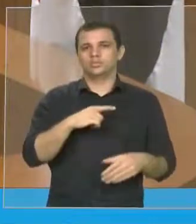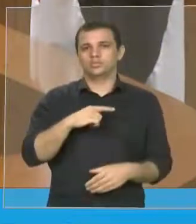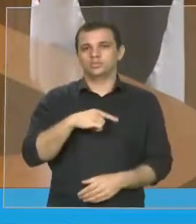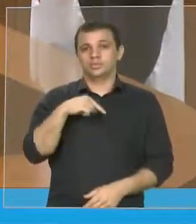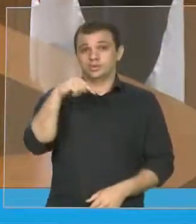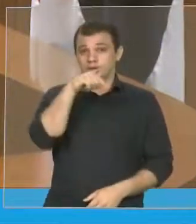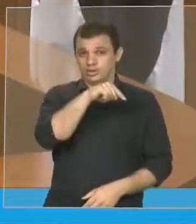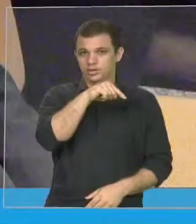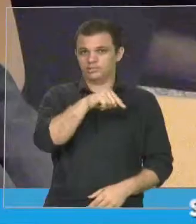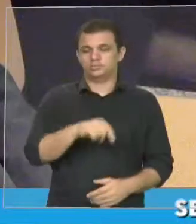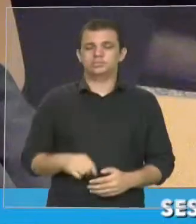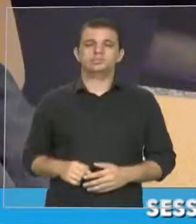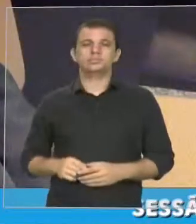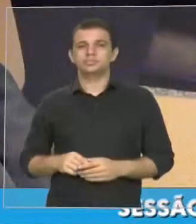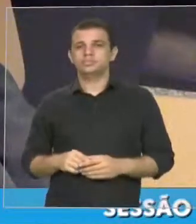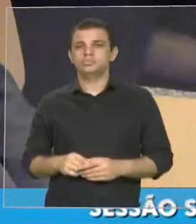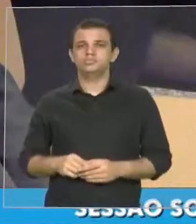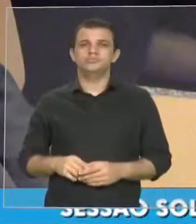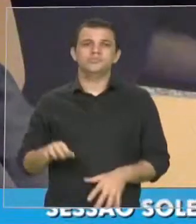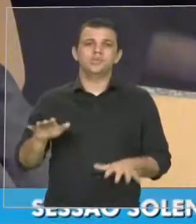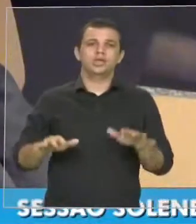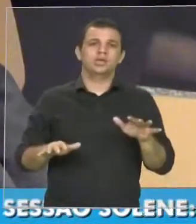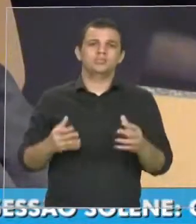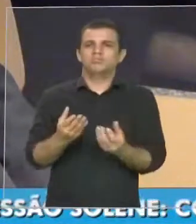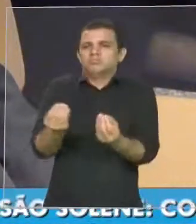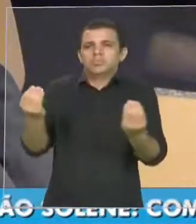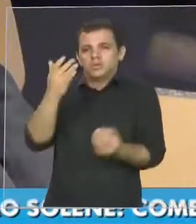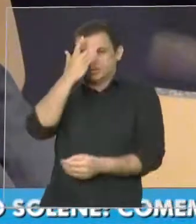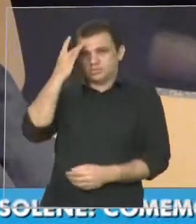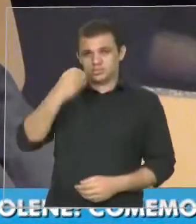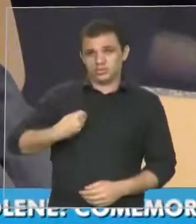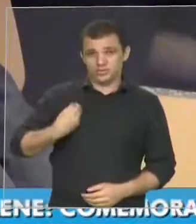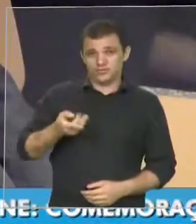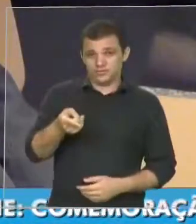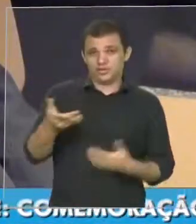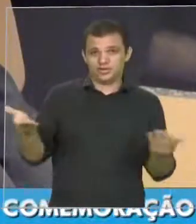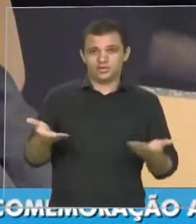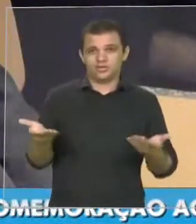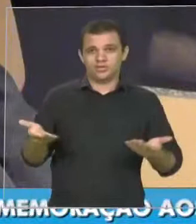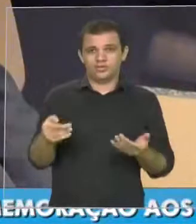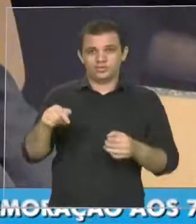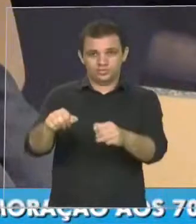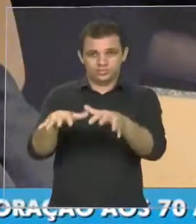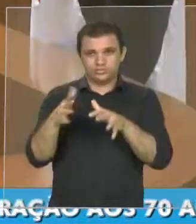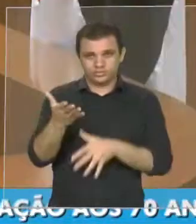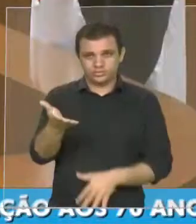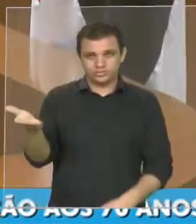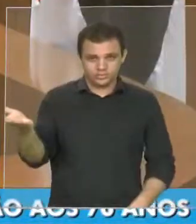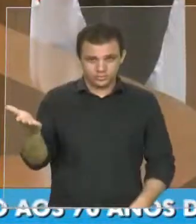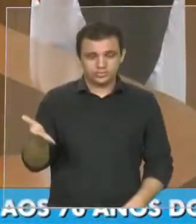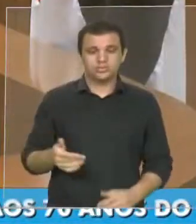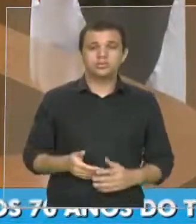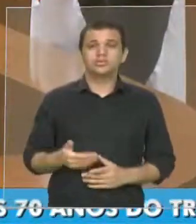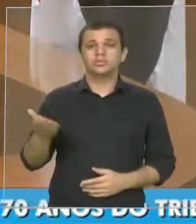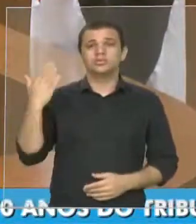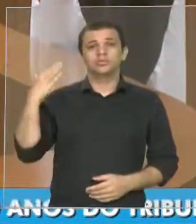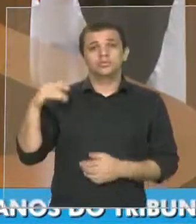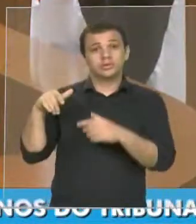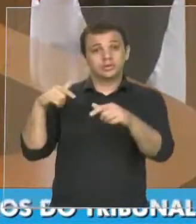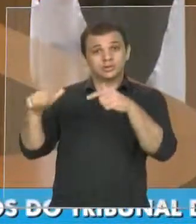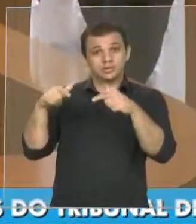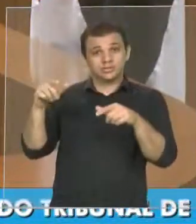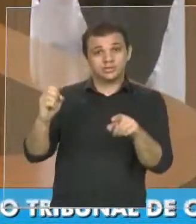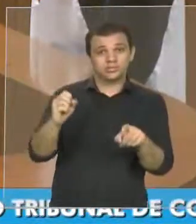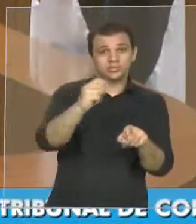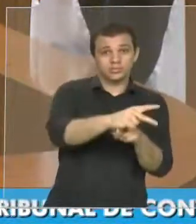essa instituição. Muitos dos que estão presentes aqui, neste auditório, viraram servidores do Tribunal